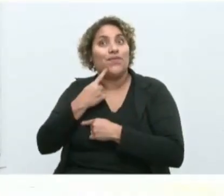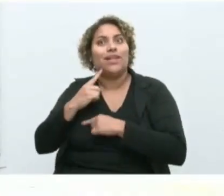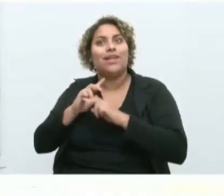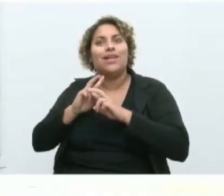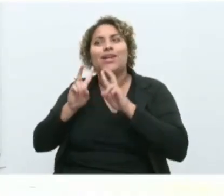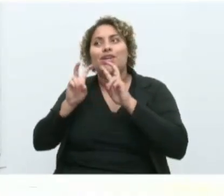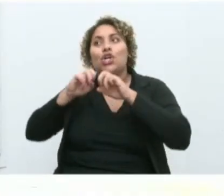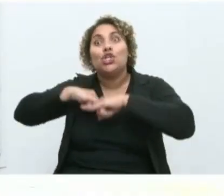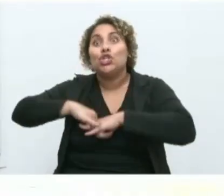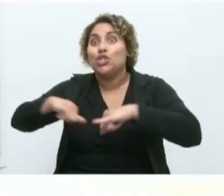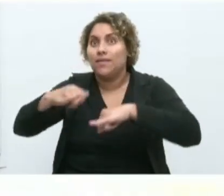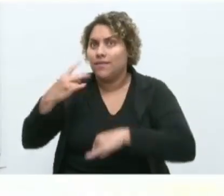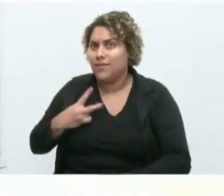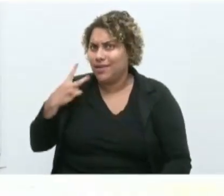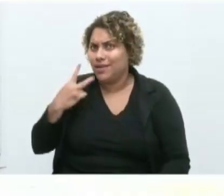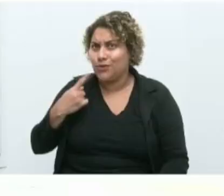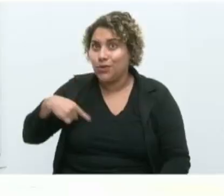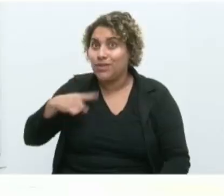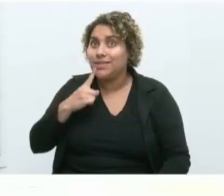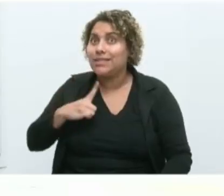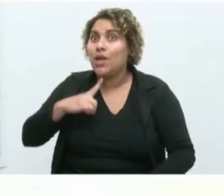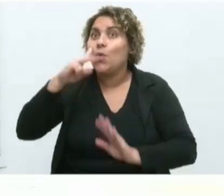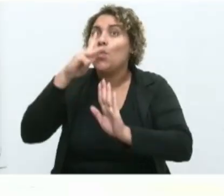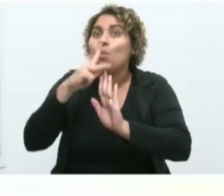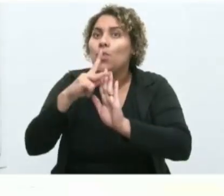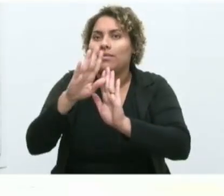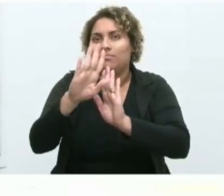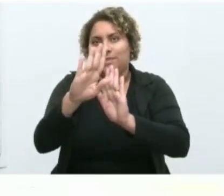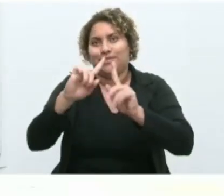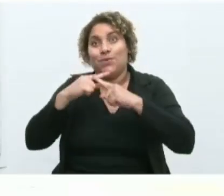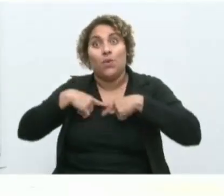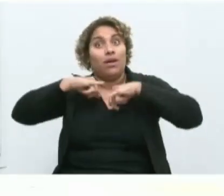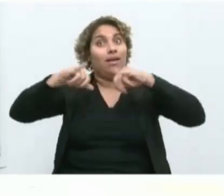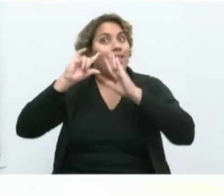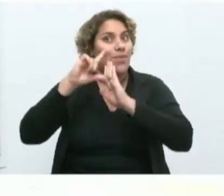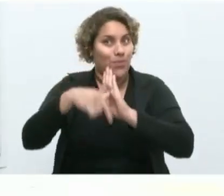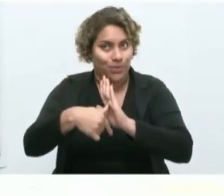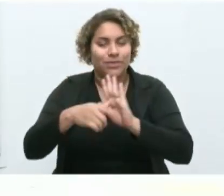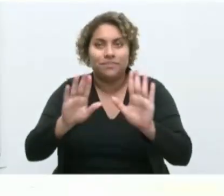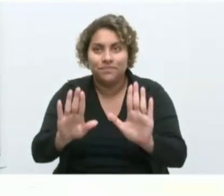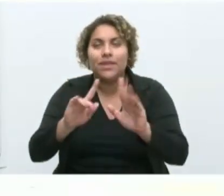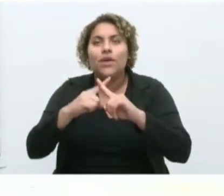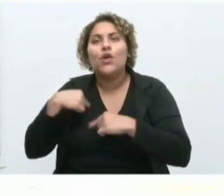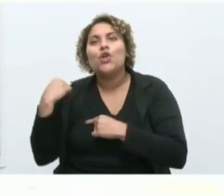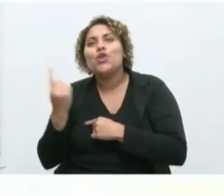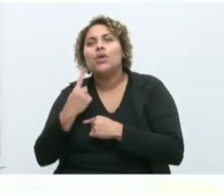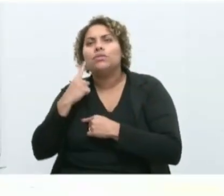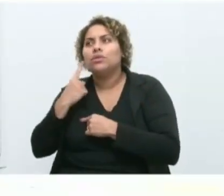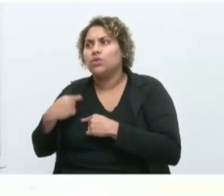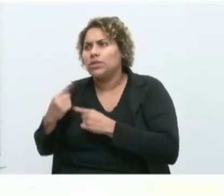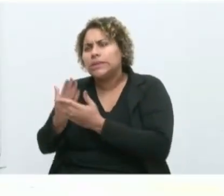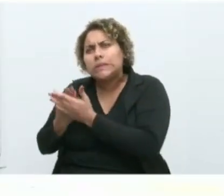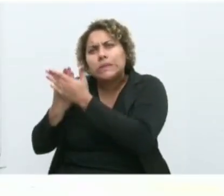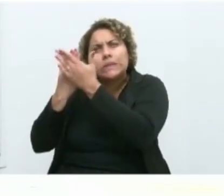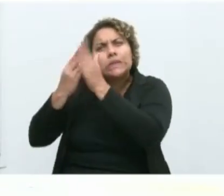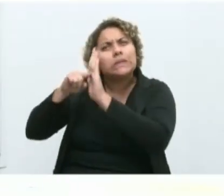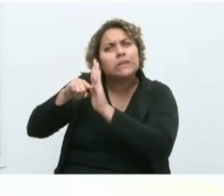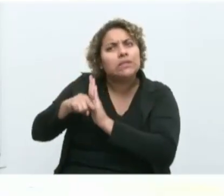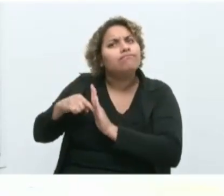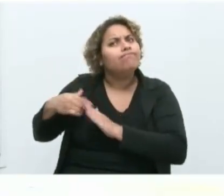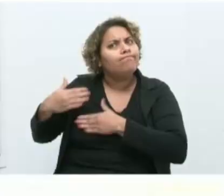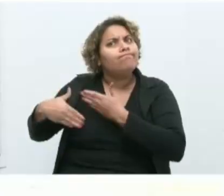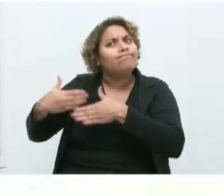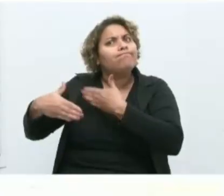tornar público o que a gente vem pensando, tá? Nós estamos elaborando, estudos estão bem avançados, da gente